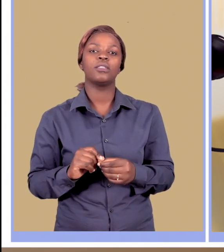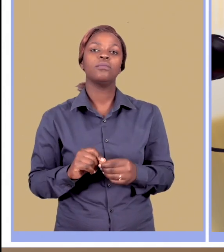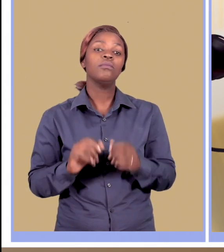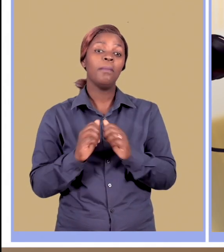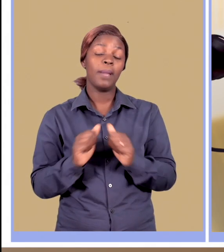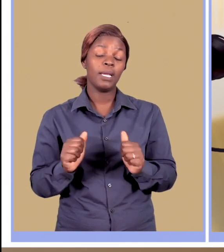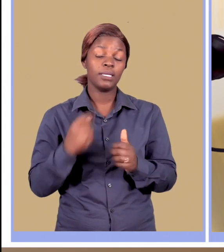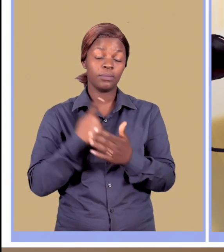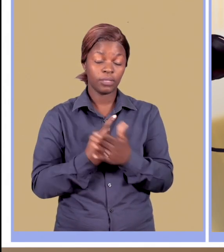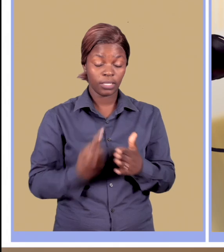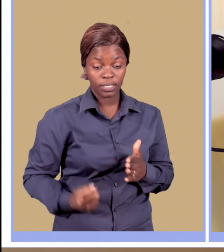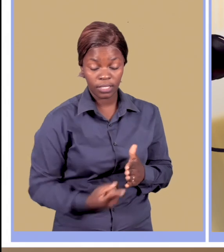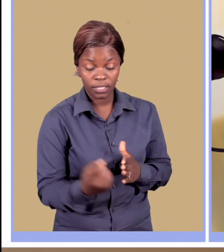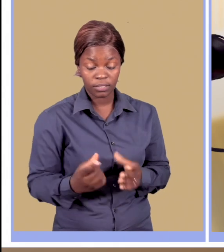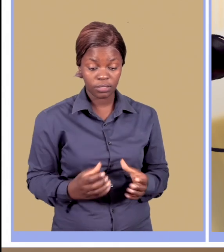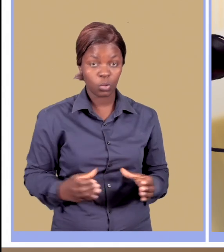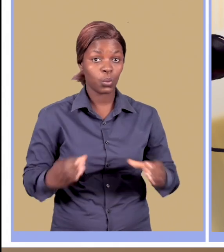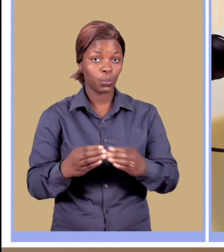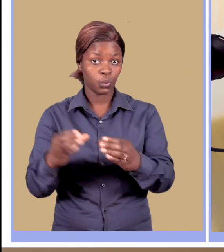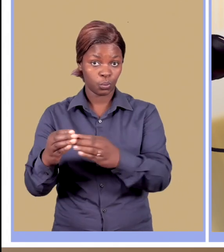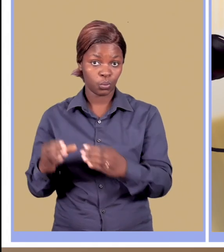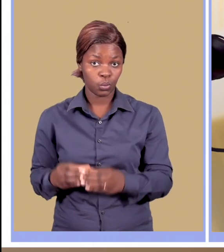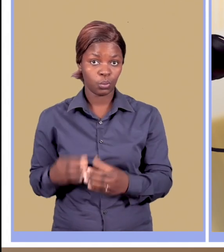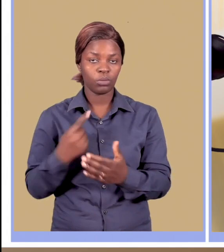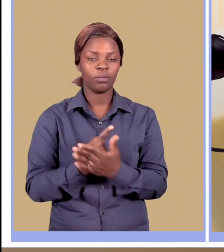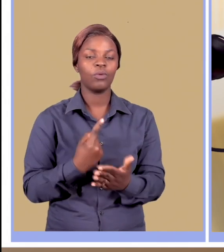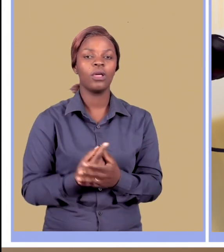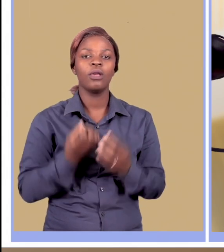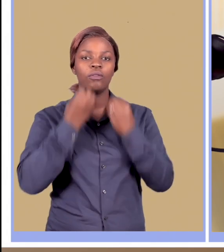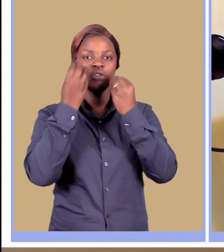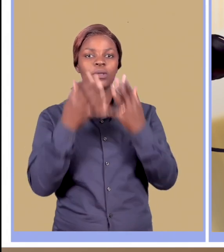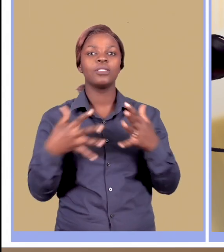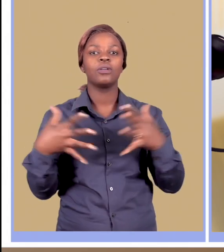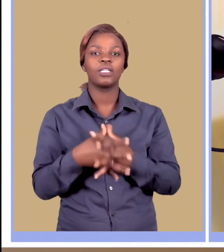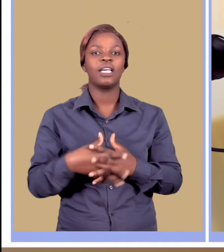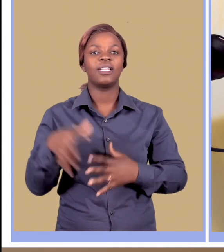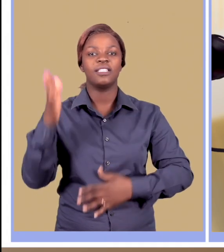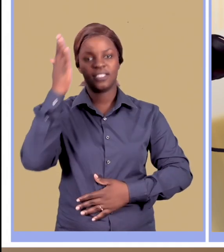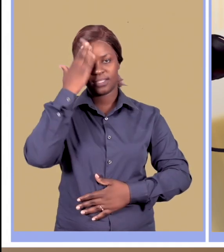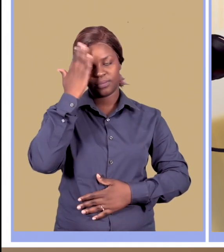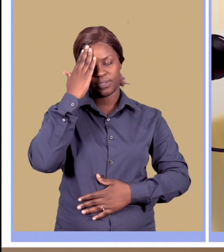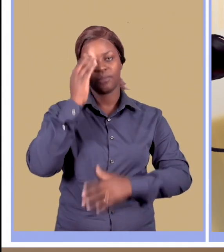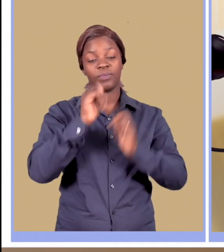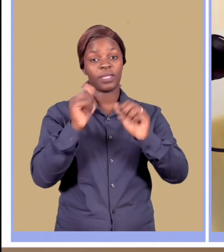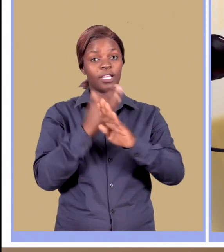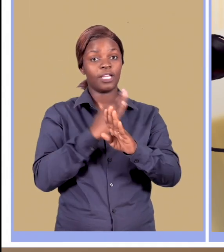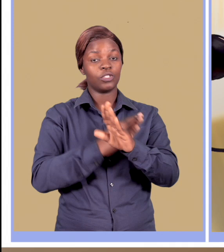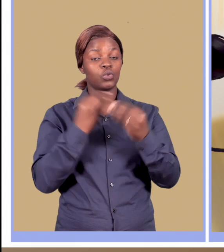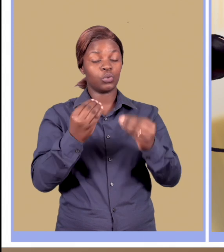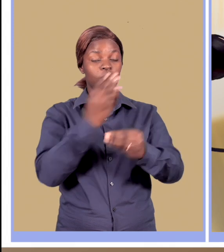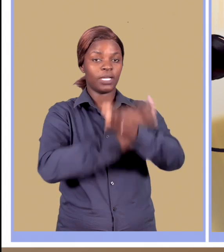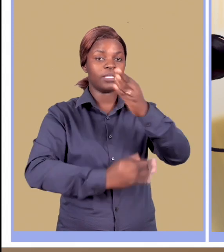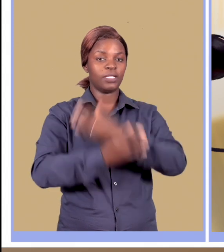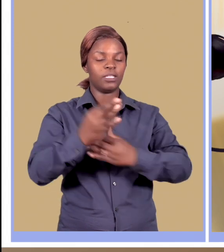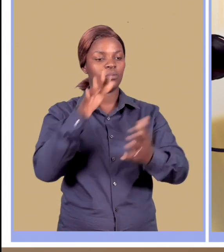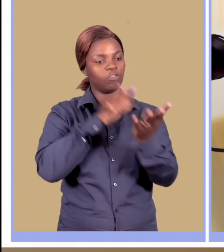consciencialização, para que essas equipas da Comissão de Gestão sejam bem consciencializadas. A DEMO tem que fazer esta consciencialização,